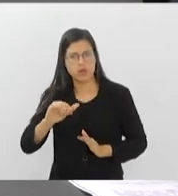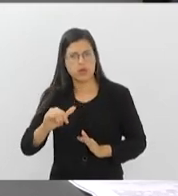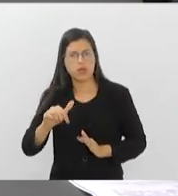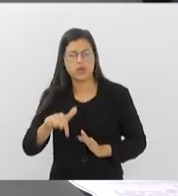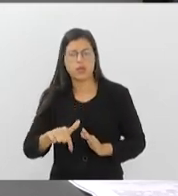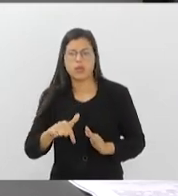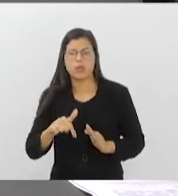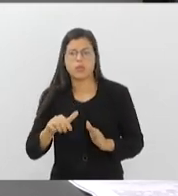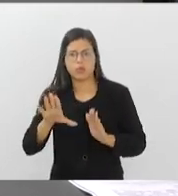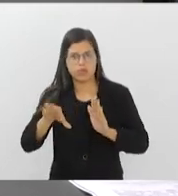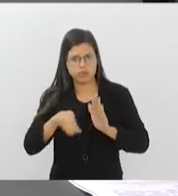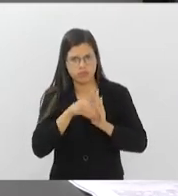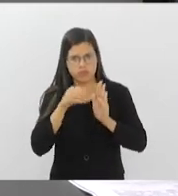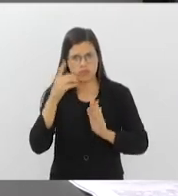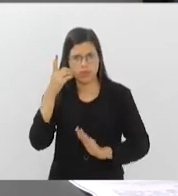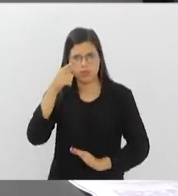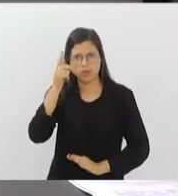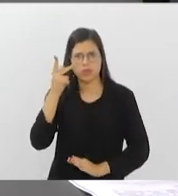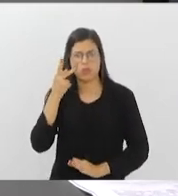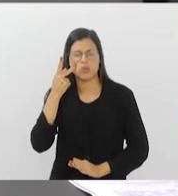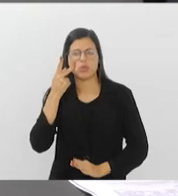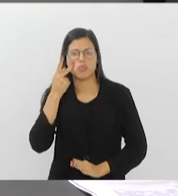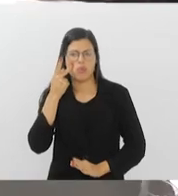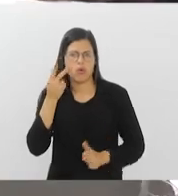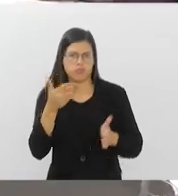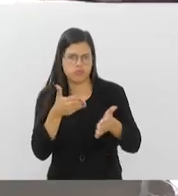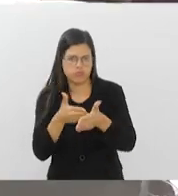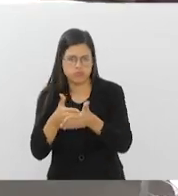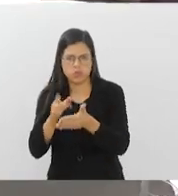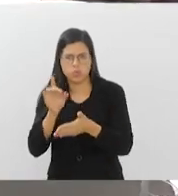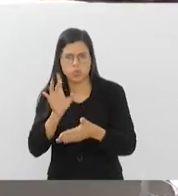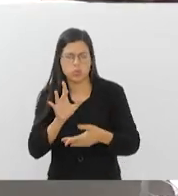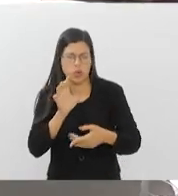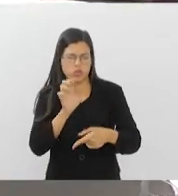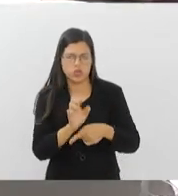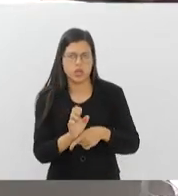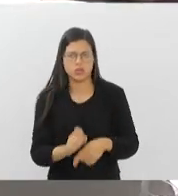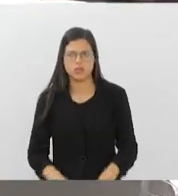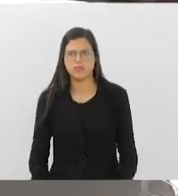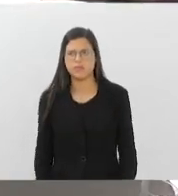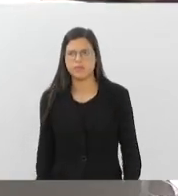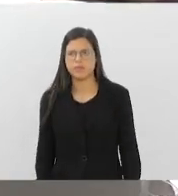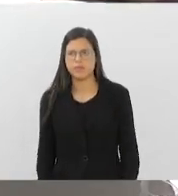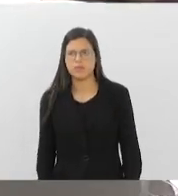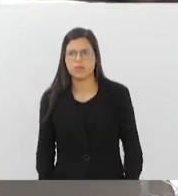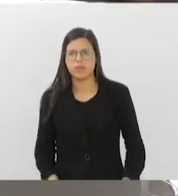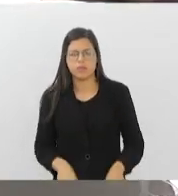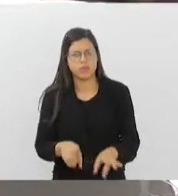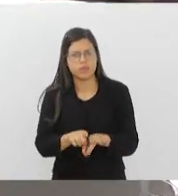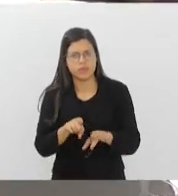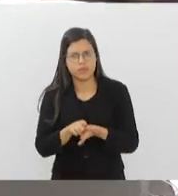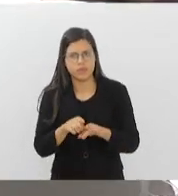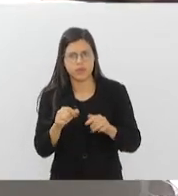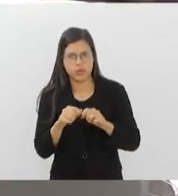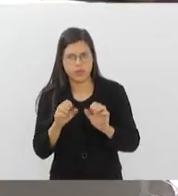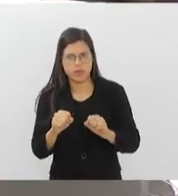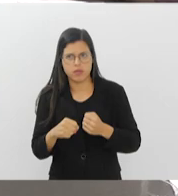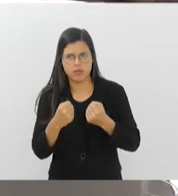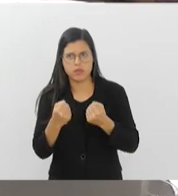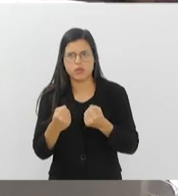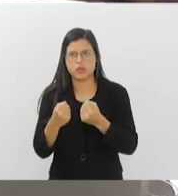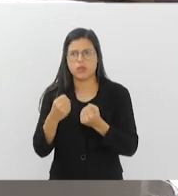Paulo restringindo aos estaduais. Bem, eu vou discutir também, fazer uma defesa. Eu só